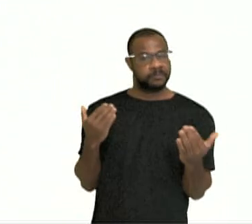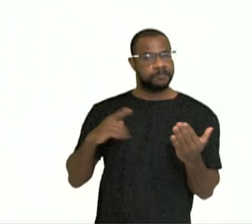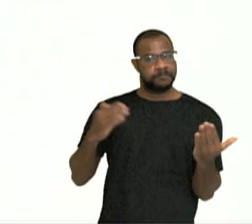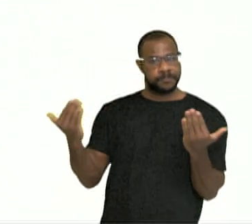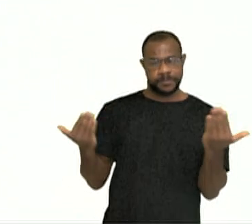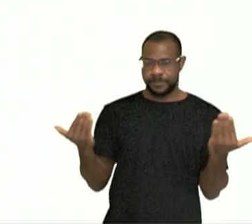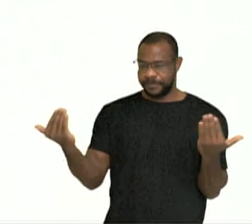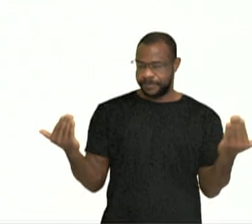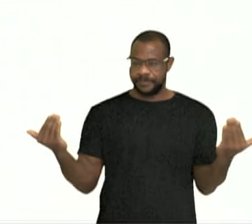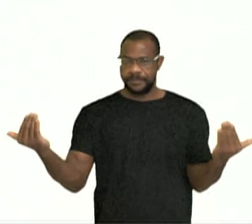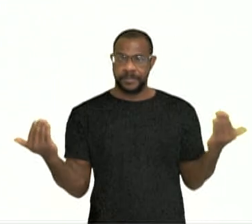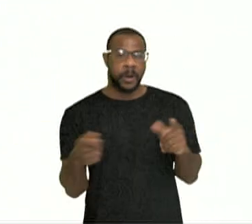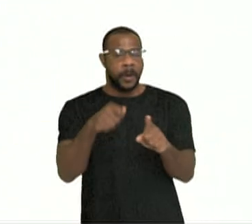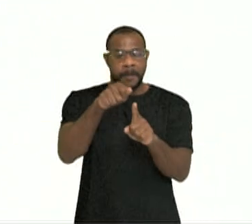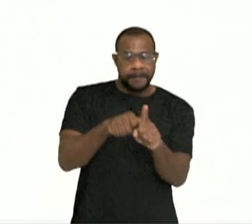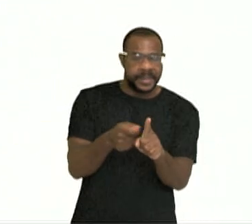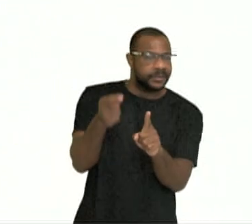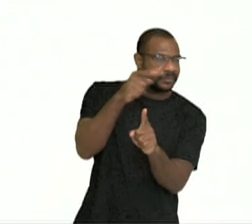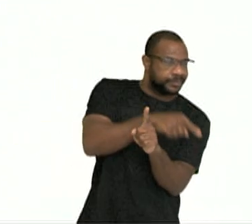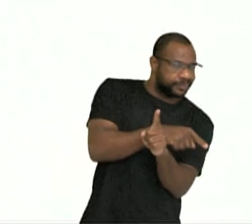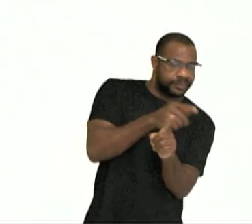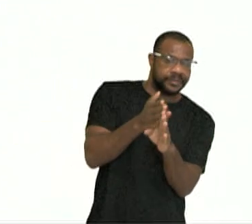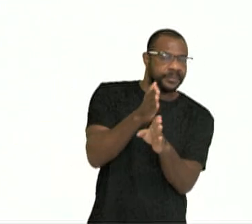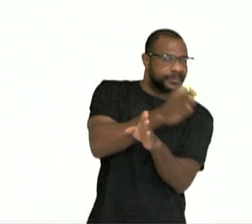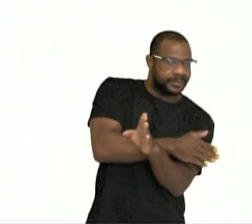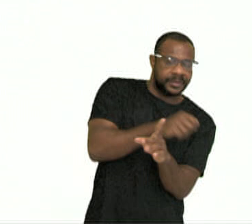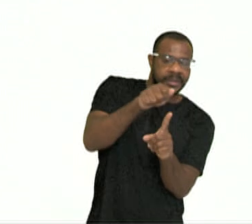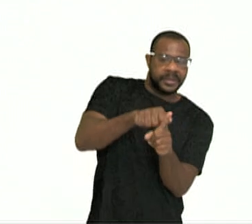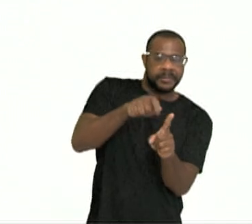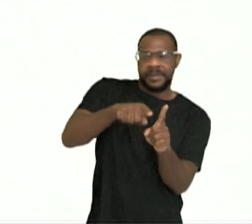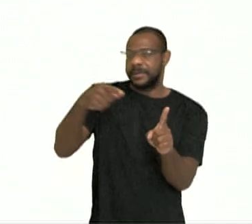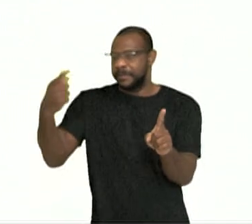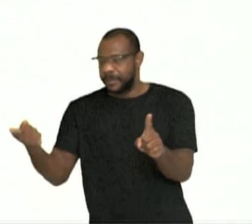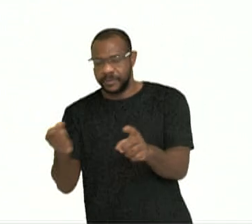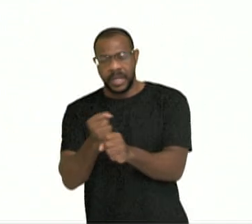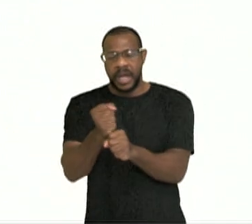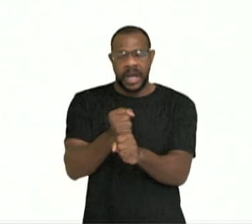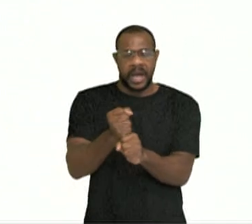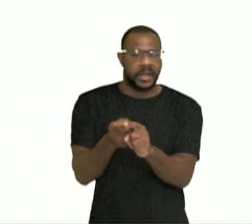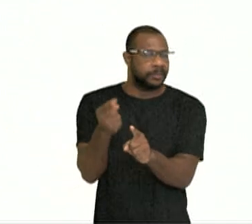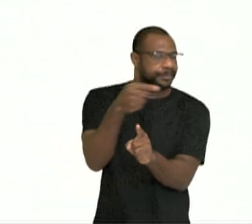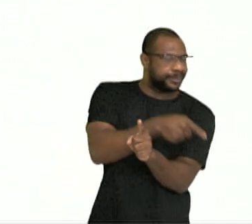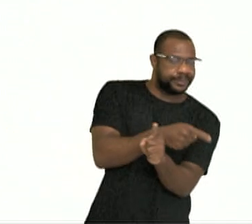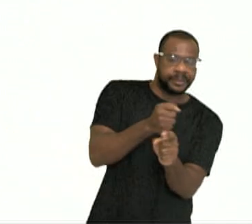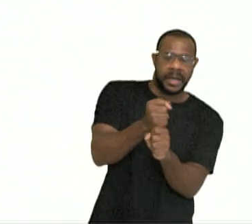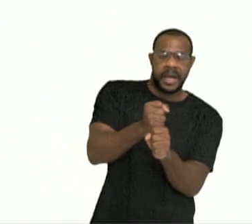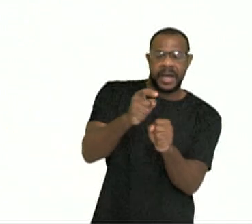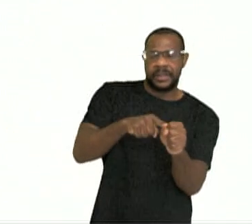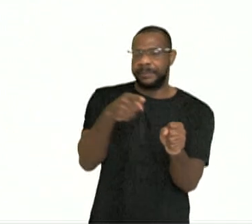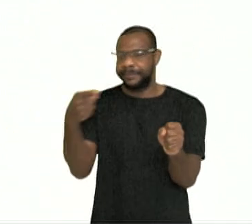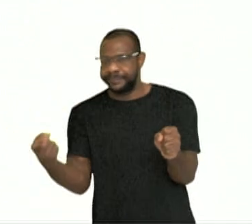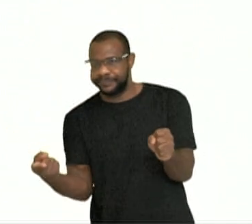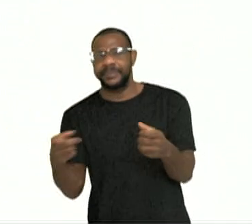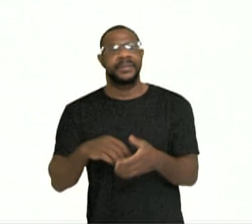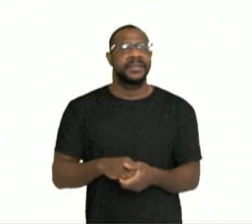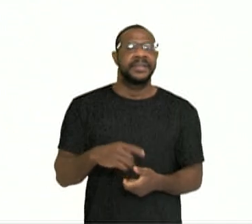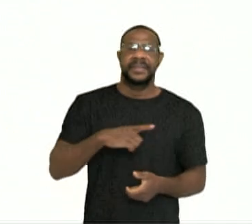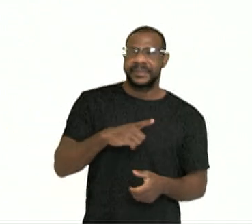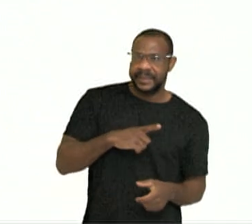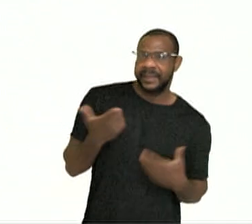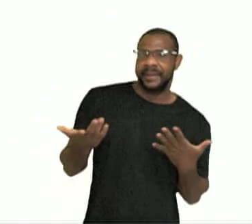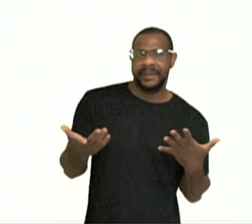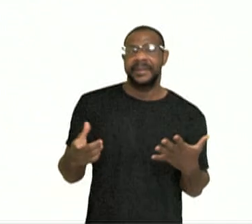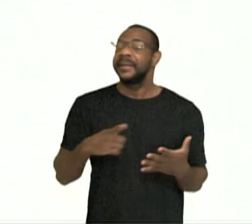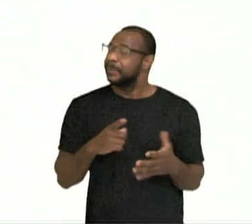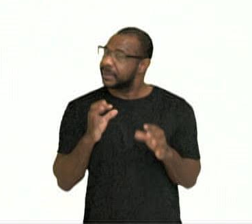né, entre um mês anterior, entre o ano anterior, né? Tem sempre um ponto inicial e um ponto final, ou pode ter